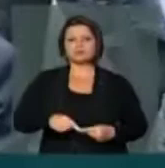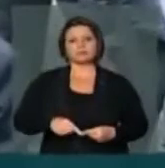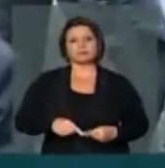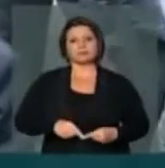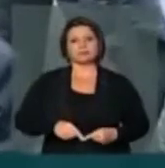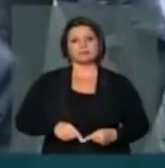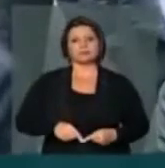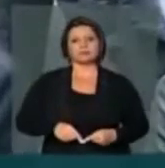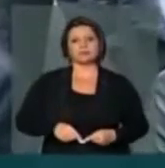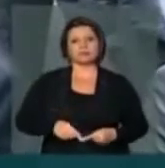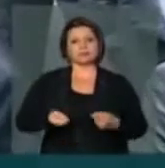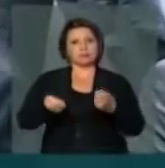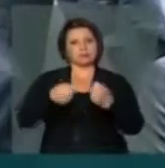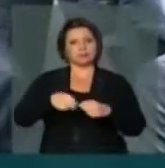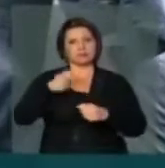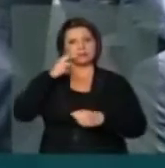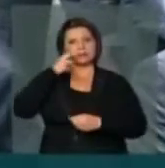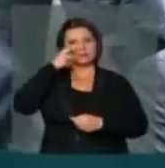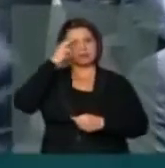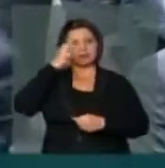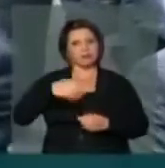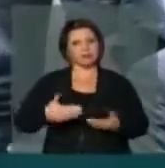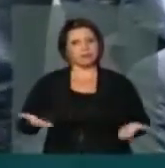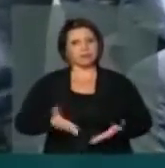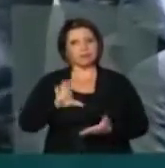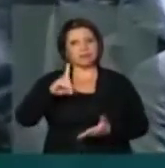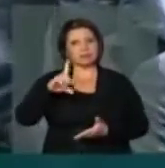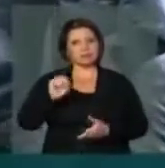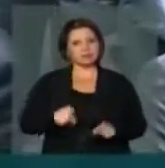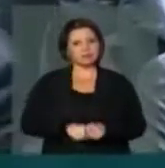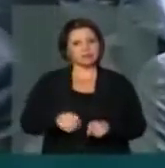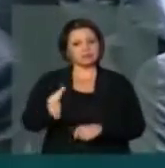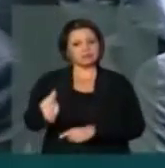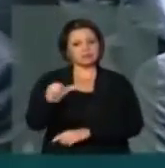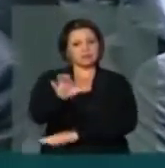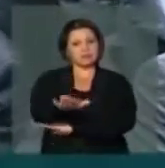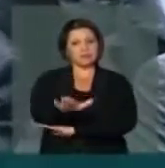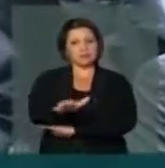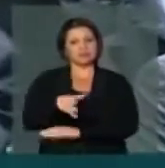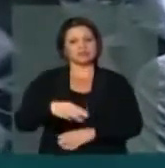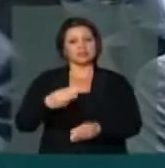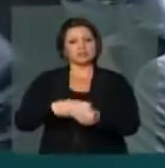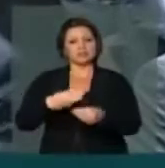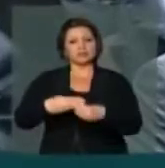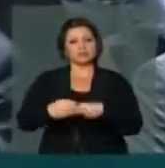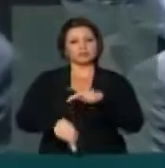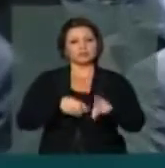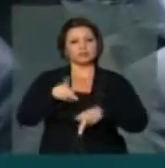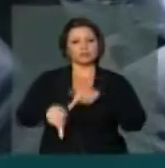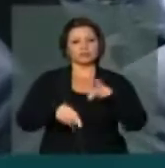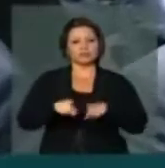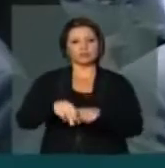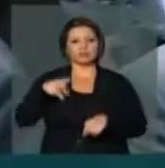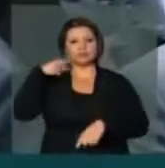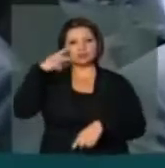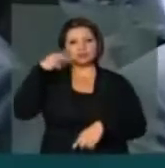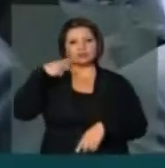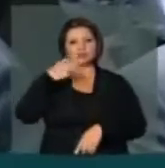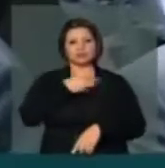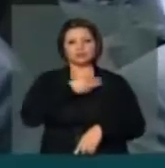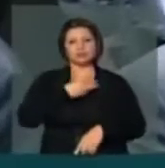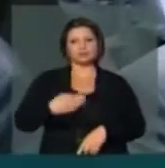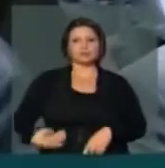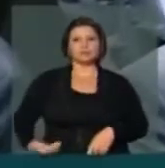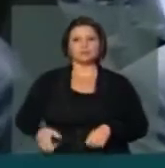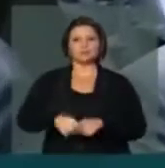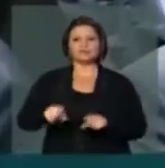espero que a gente não passe esse vexame E aí a população dos Municípios os vereadores dos prefeitos